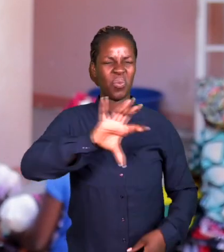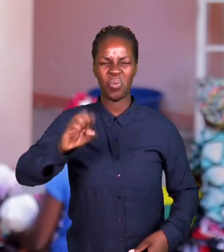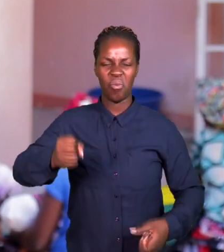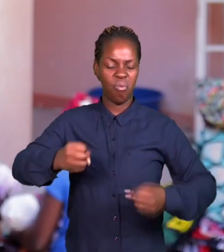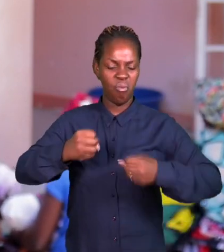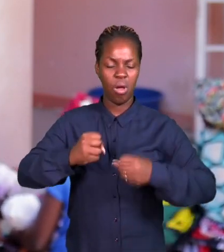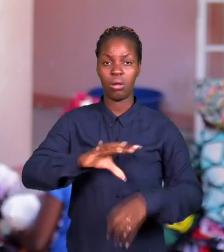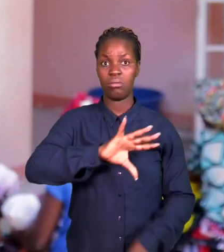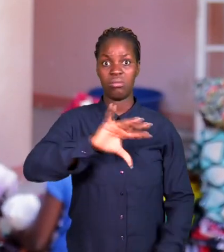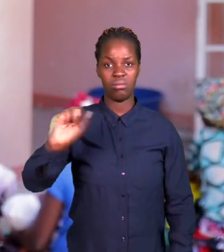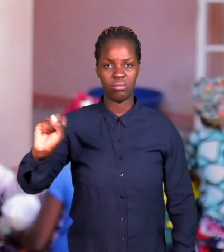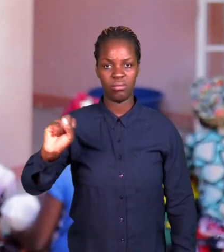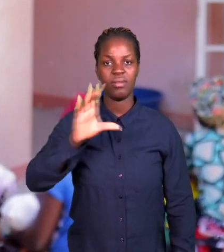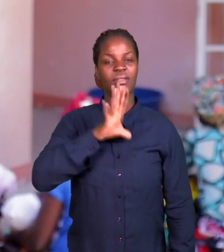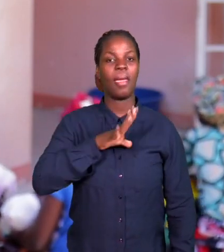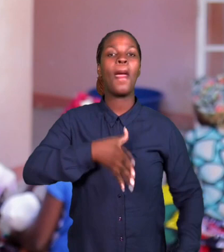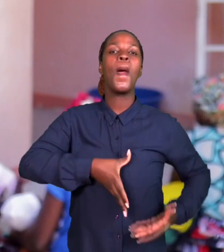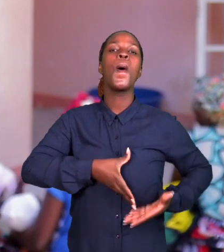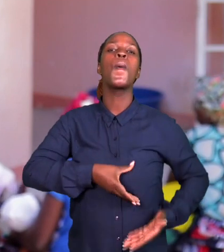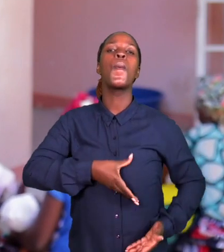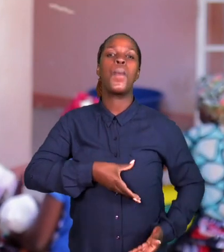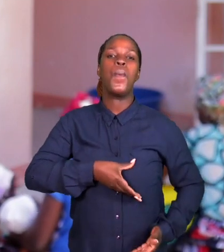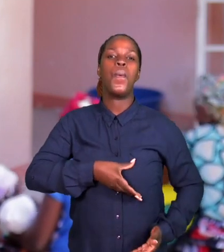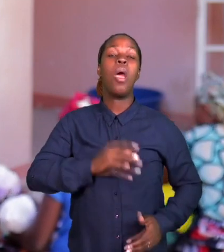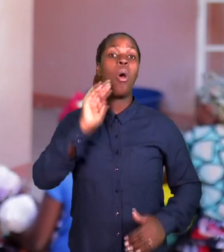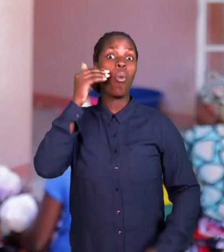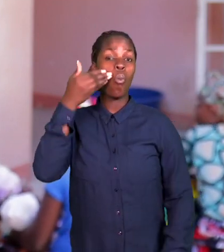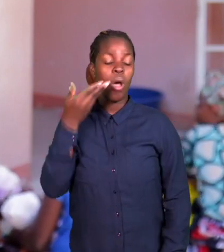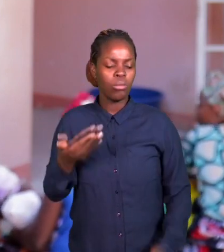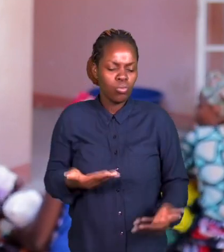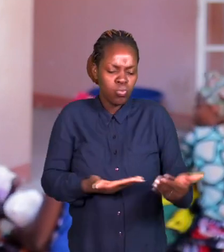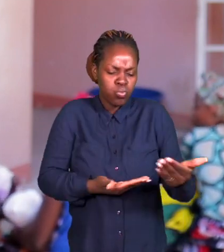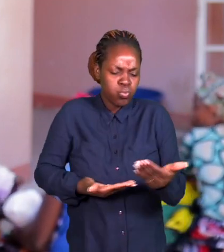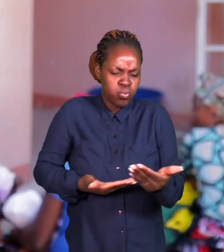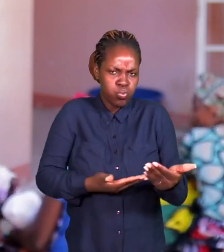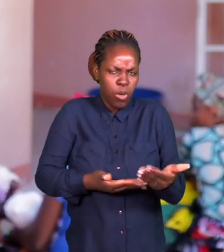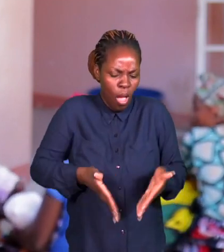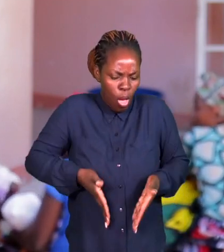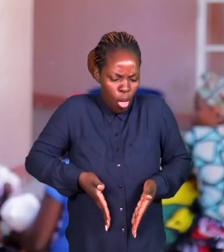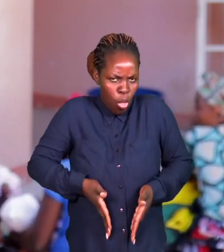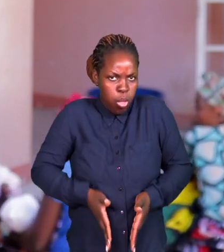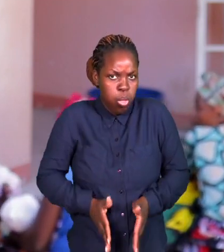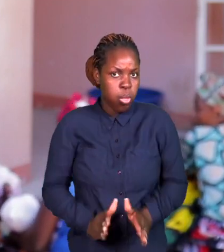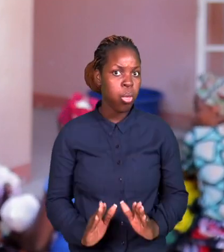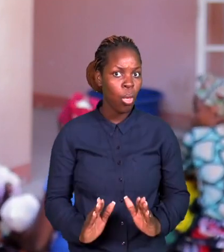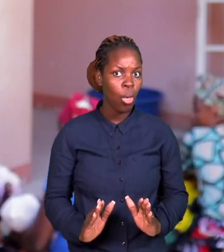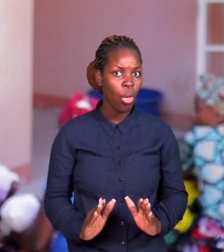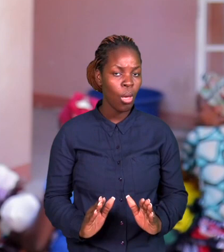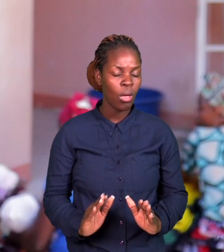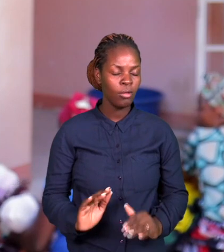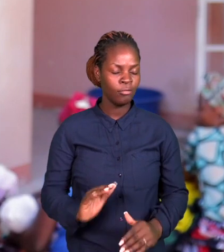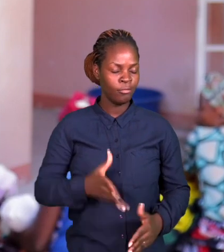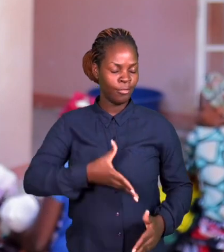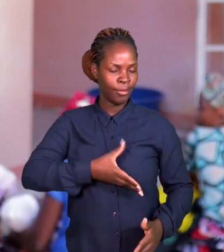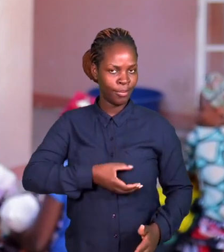fornece energia suficiente e fornece gordura suficiente. Então, se a criança, após a concepção, ela é